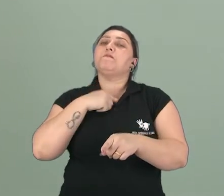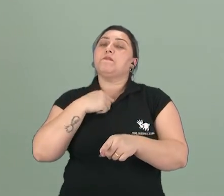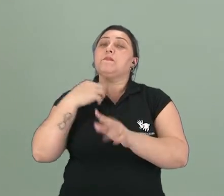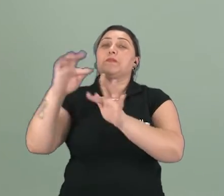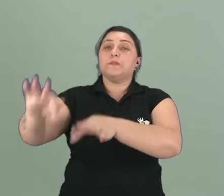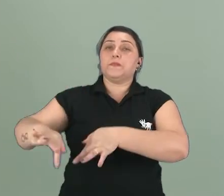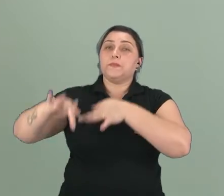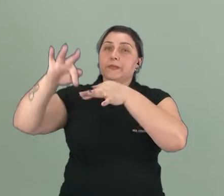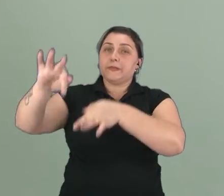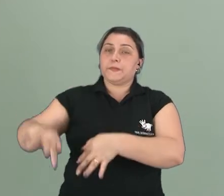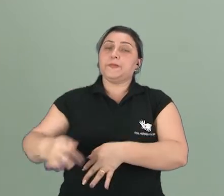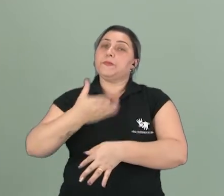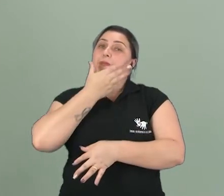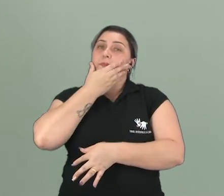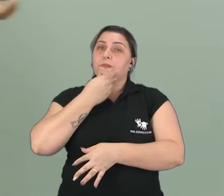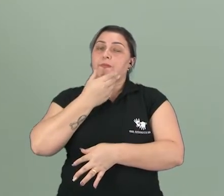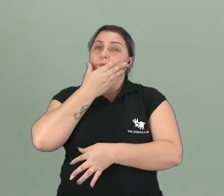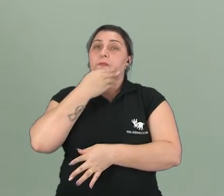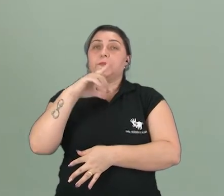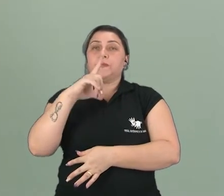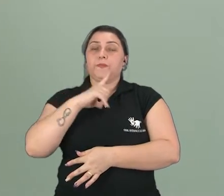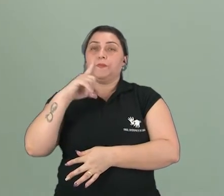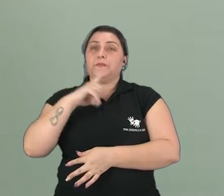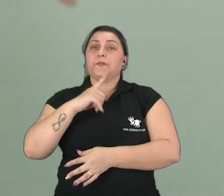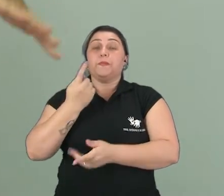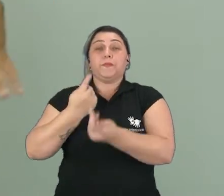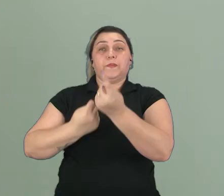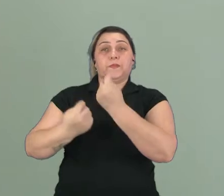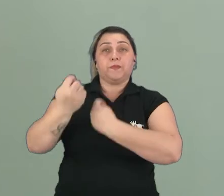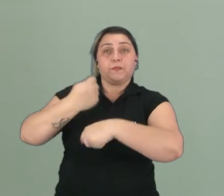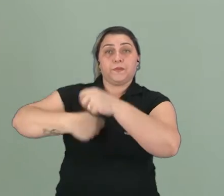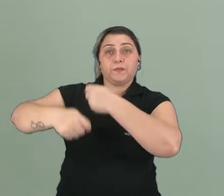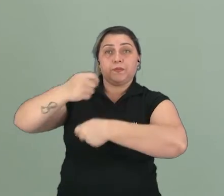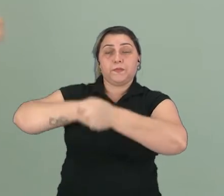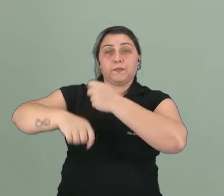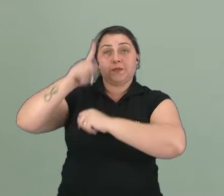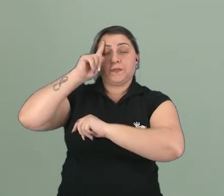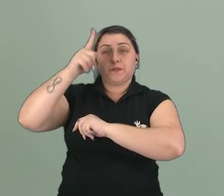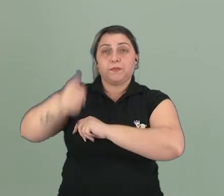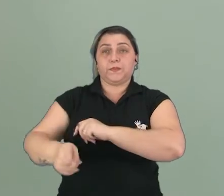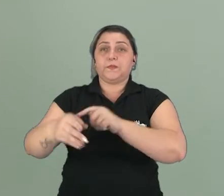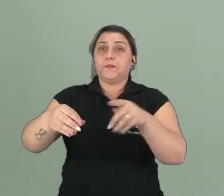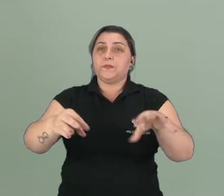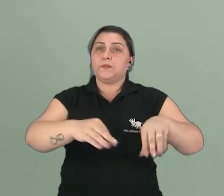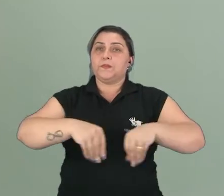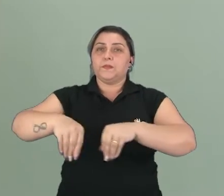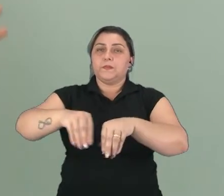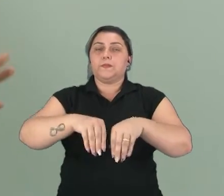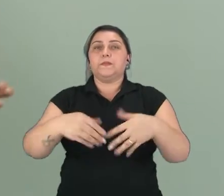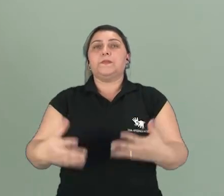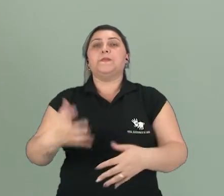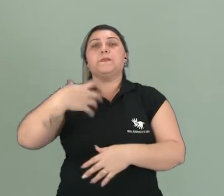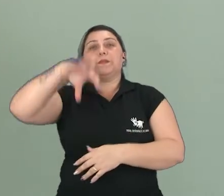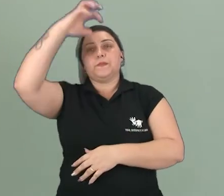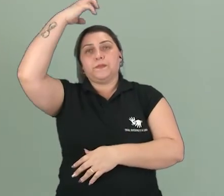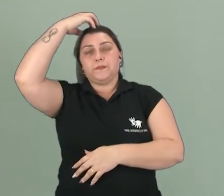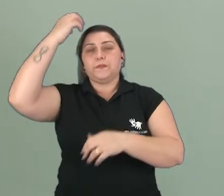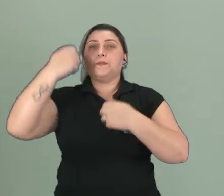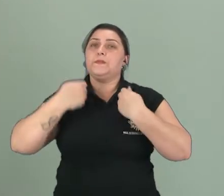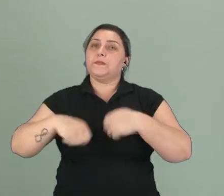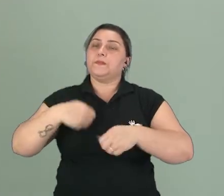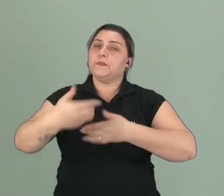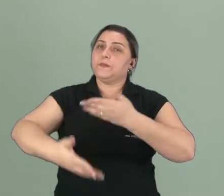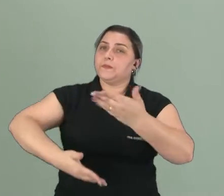certo? Que eram esses senhores feudais que tinham sua administração e comandavam seus territórios. Então, o rei teve que